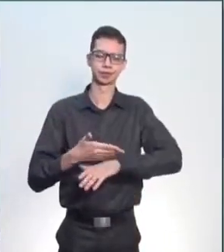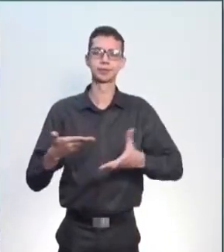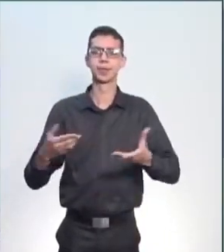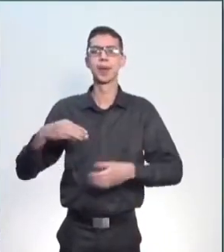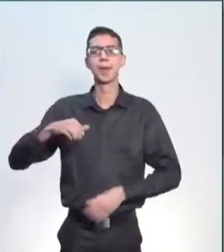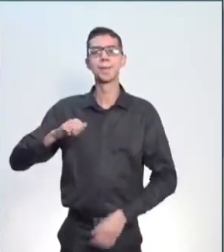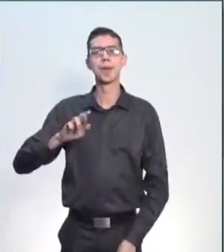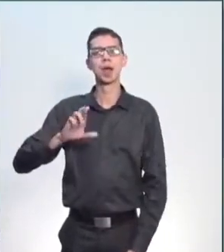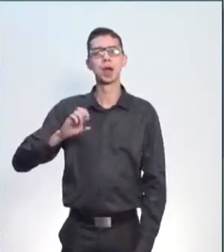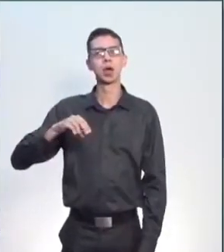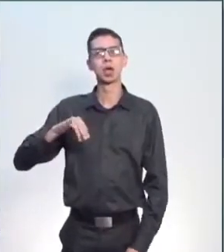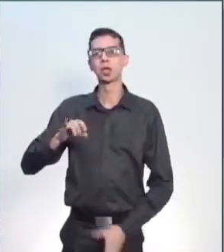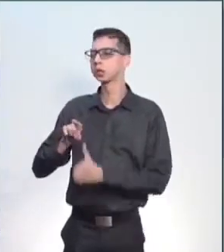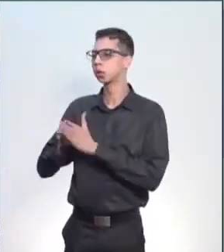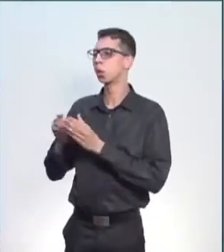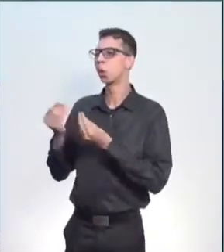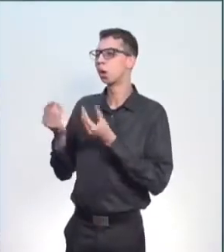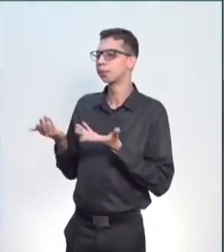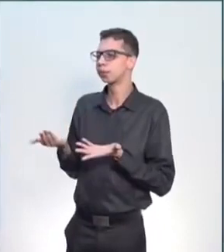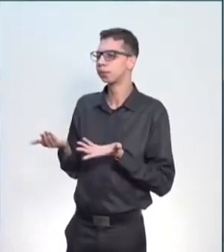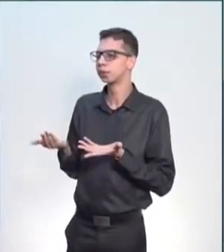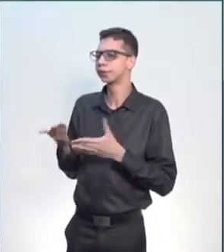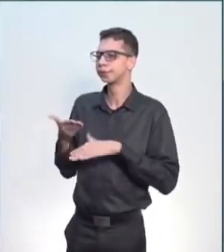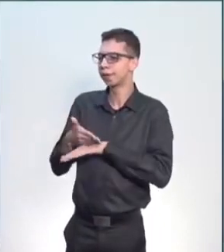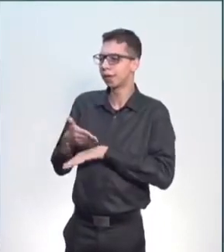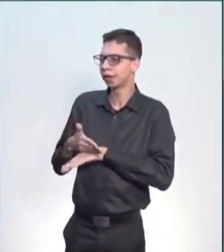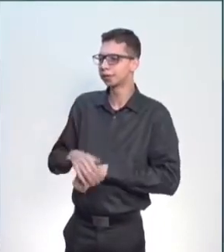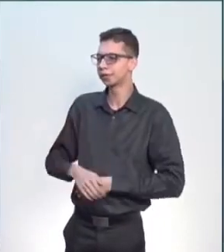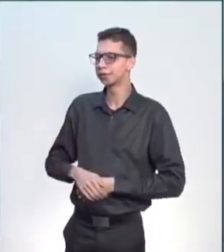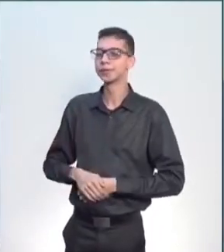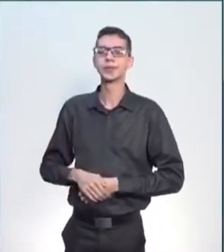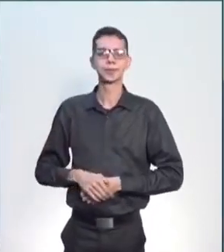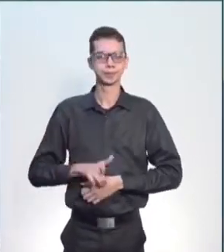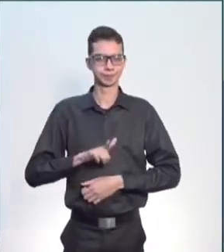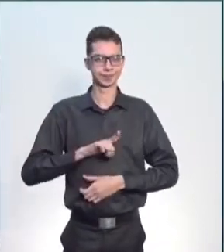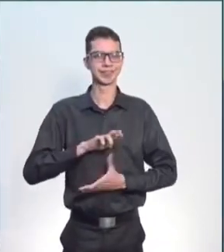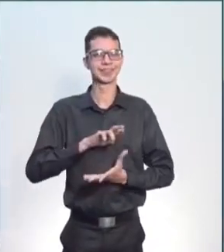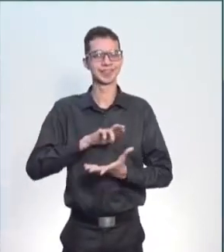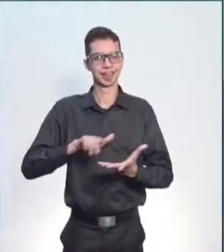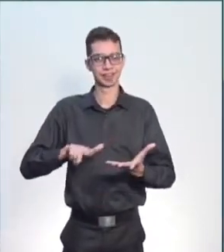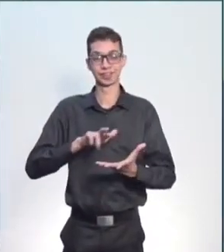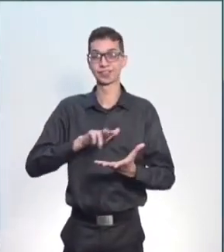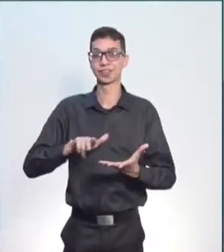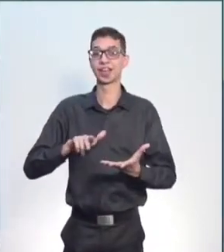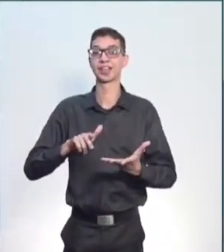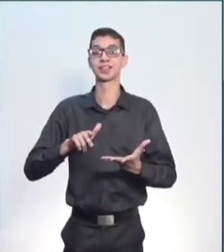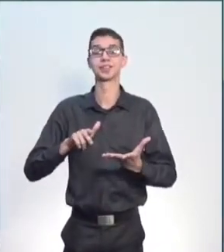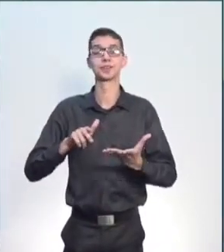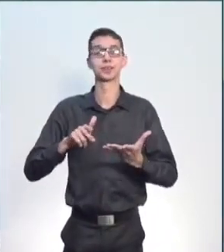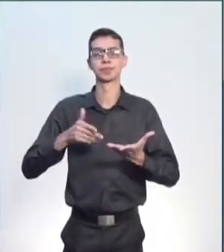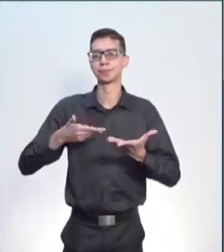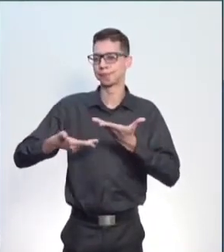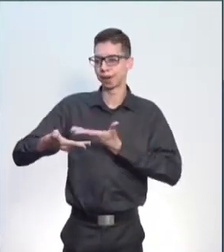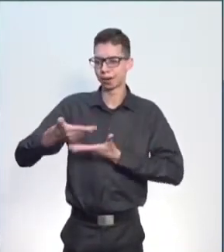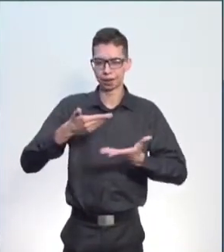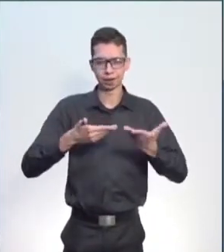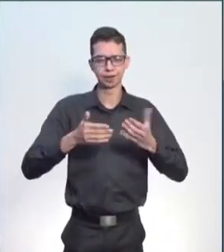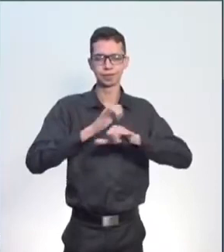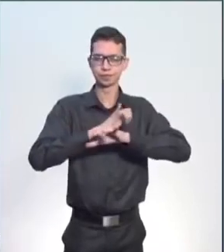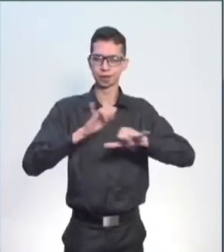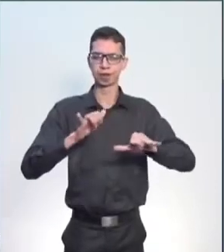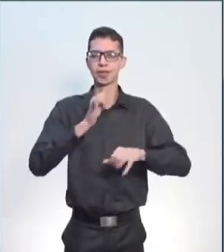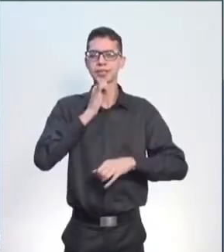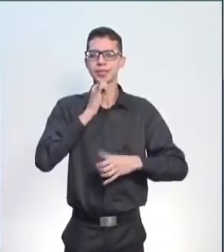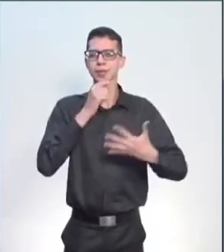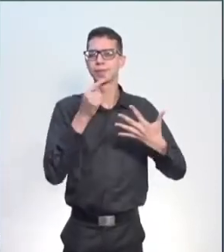Marconi, como é que está a participação? Olha, nós tivemos muitas interações e exemplos magníficos, gente, mas a gente filtra,